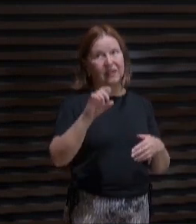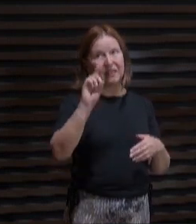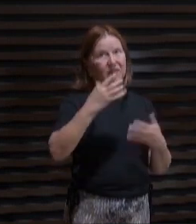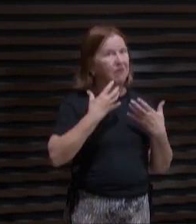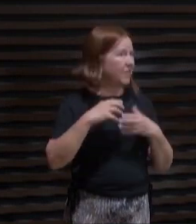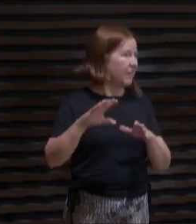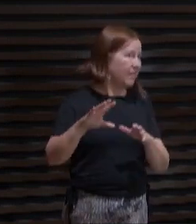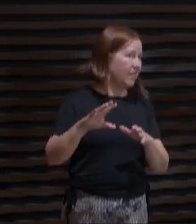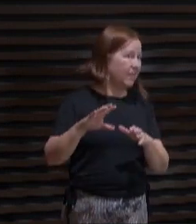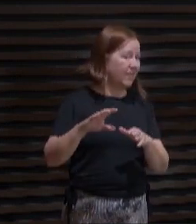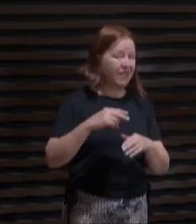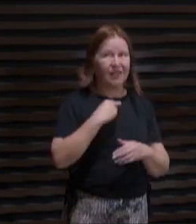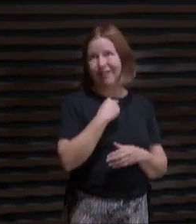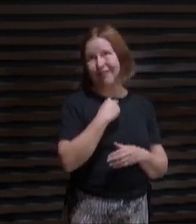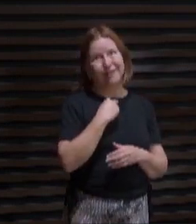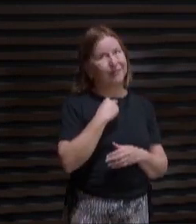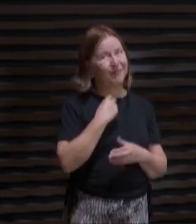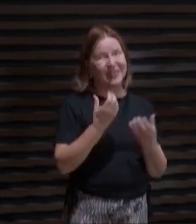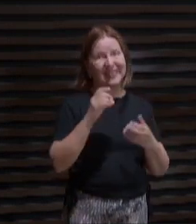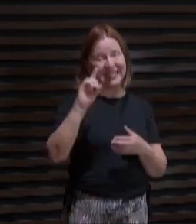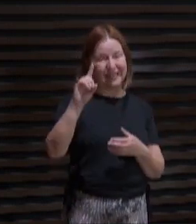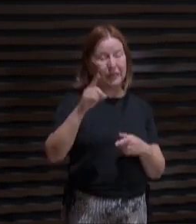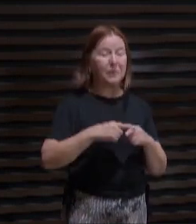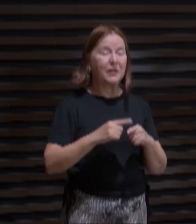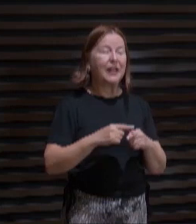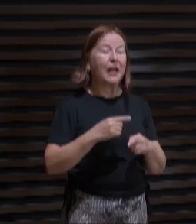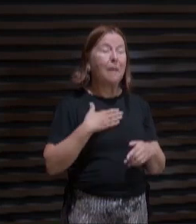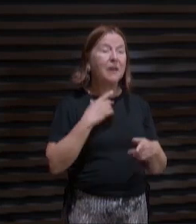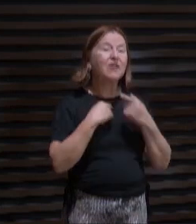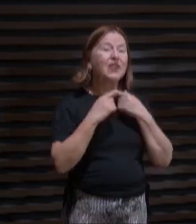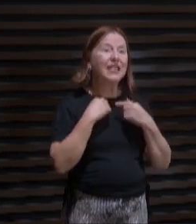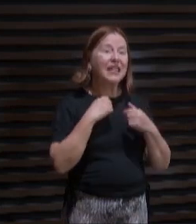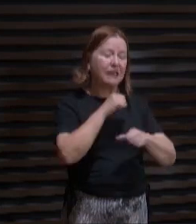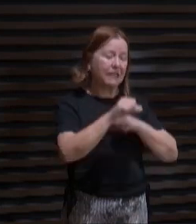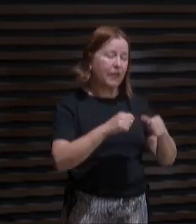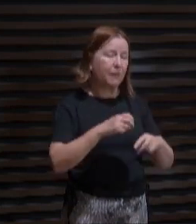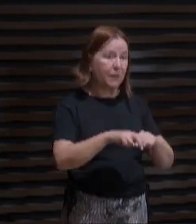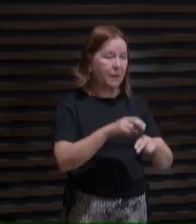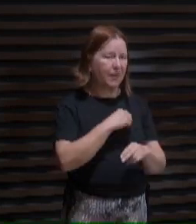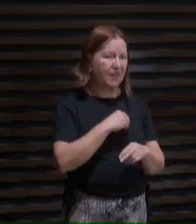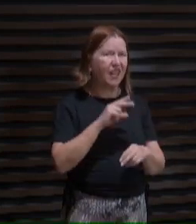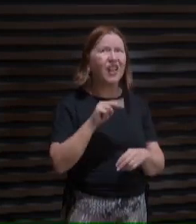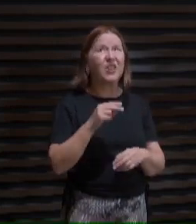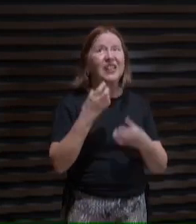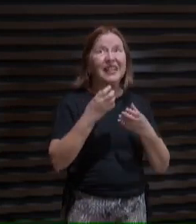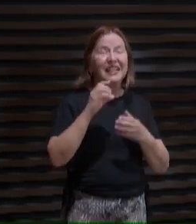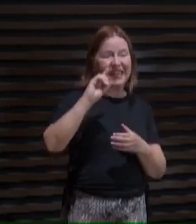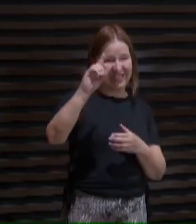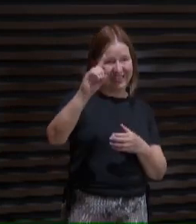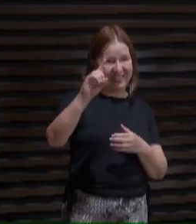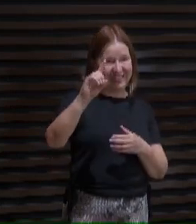quiseres, eu não posso te querer, pois a minha vontade pervertida pelo pecado nunca te quererá sem que tu